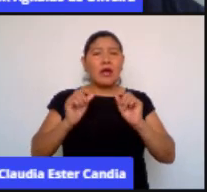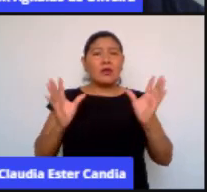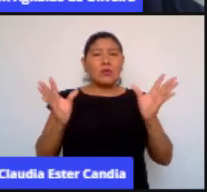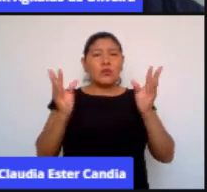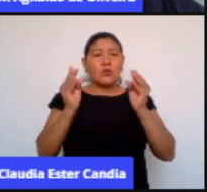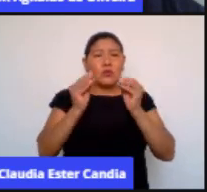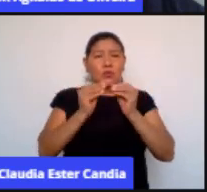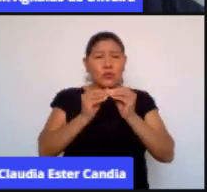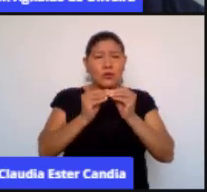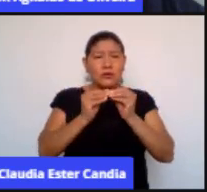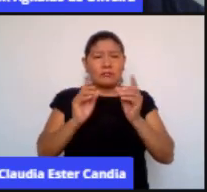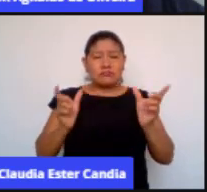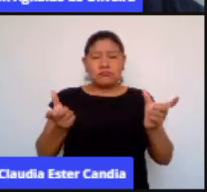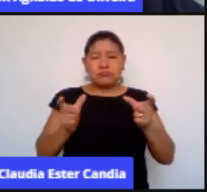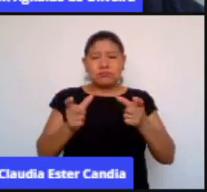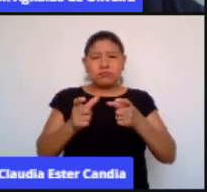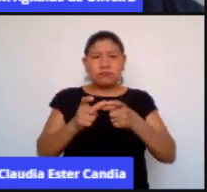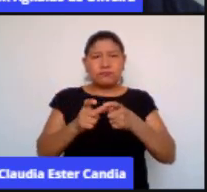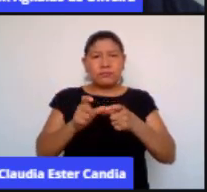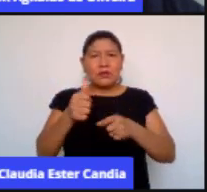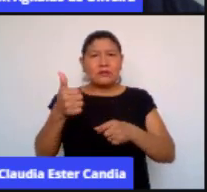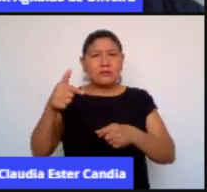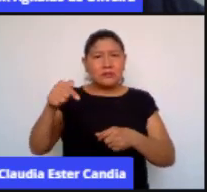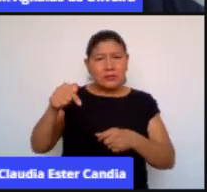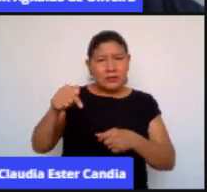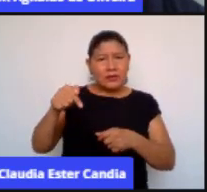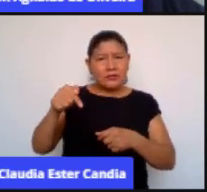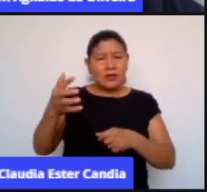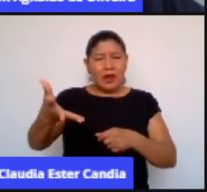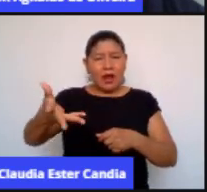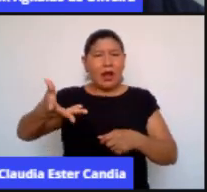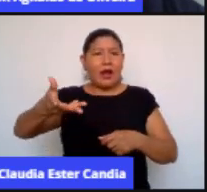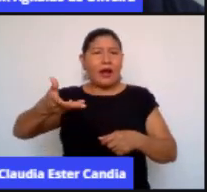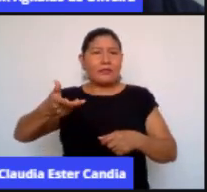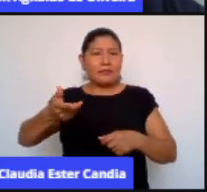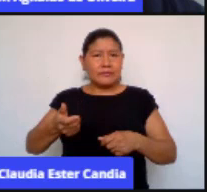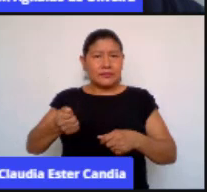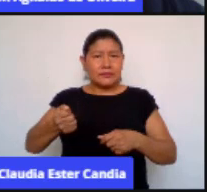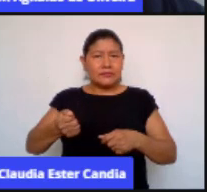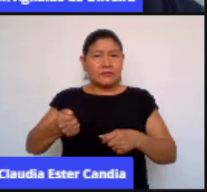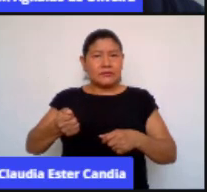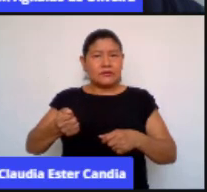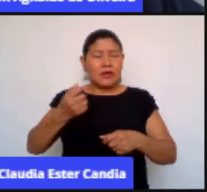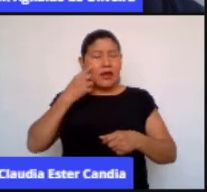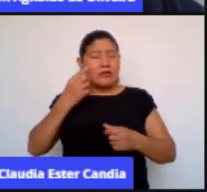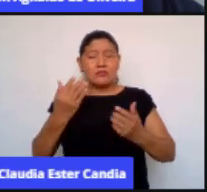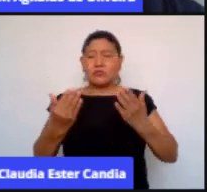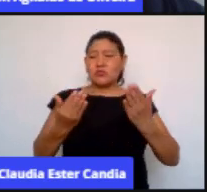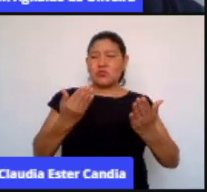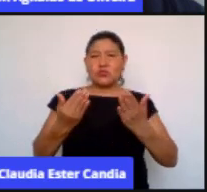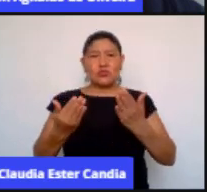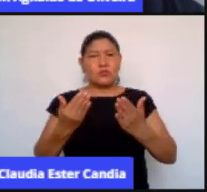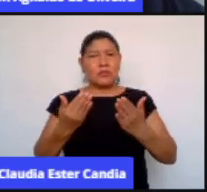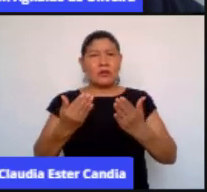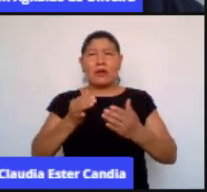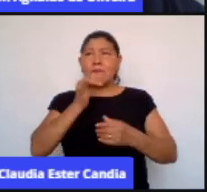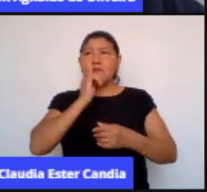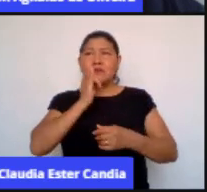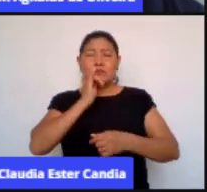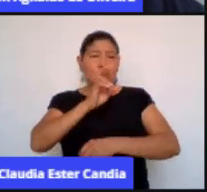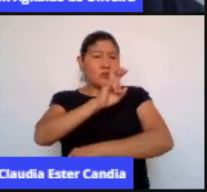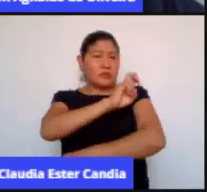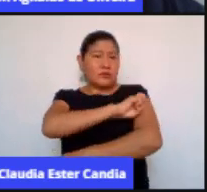dessas 34, a gente indica 17 habilidades, né? E aí, relacionadas a ela, ou seja, lá do quinto ano, nós